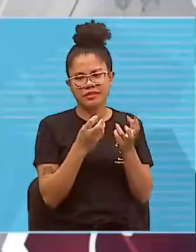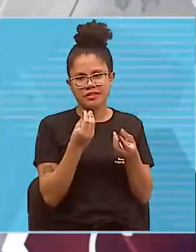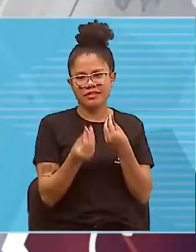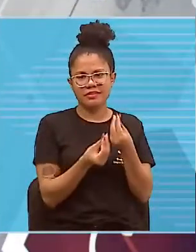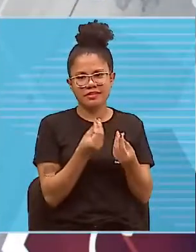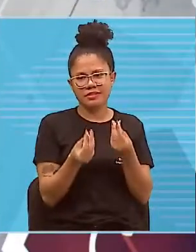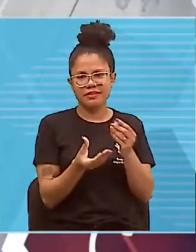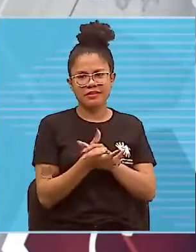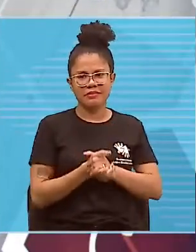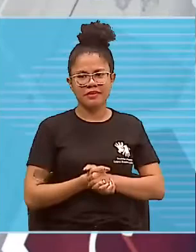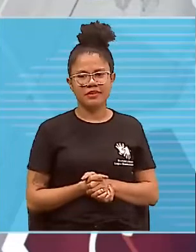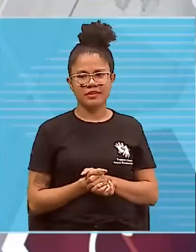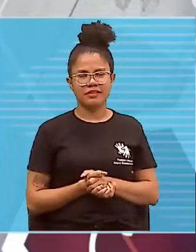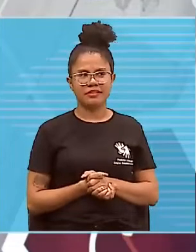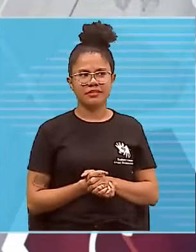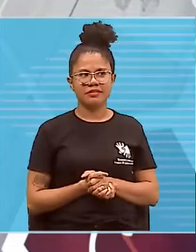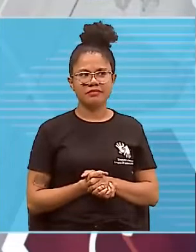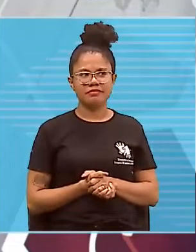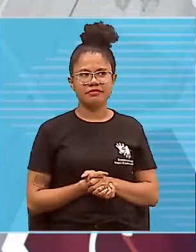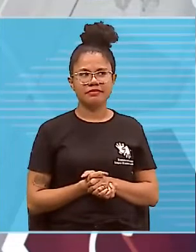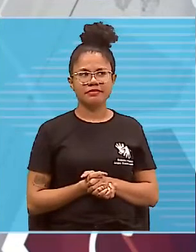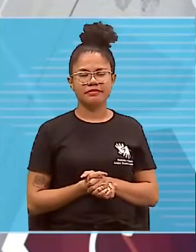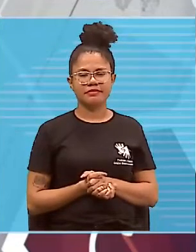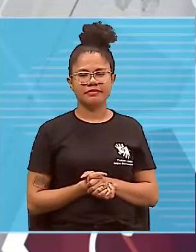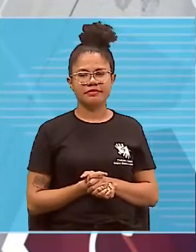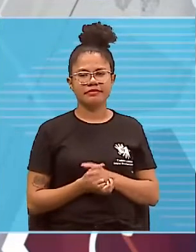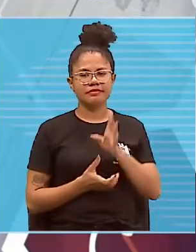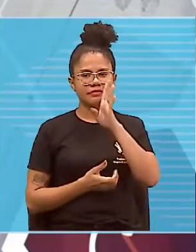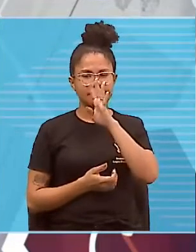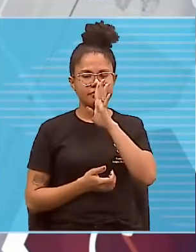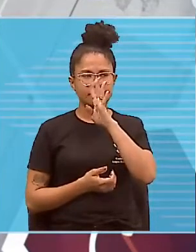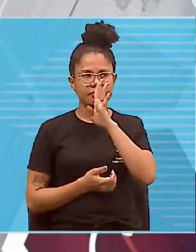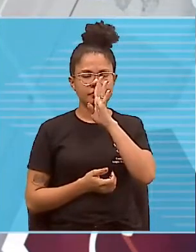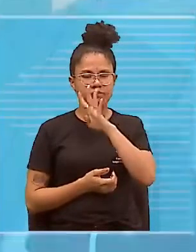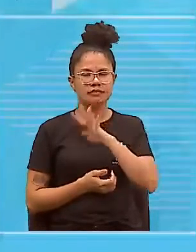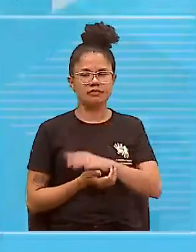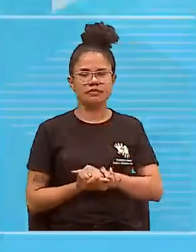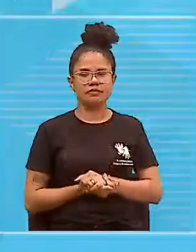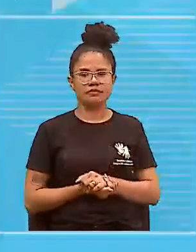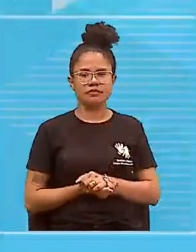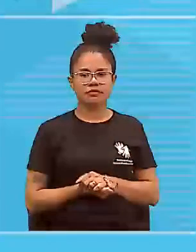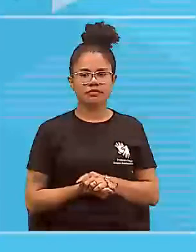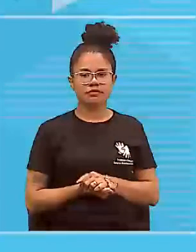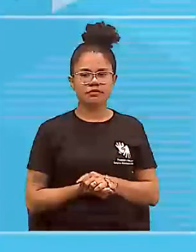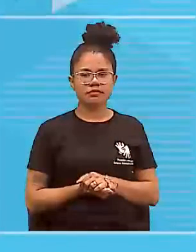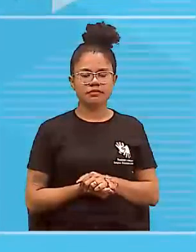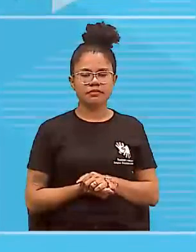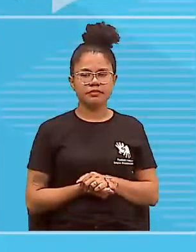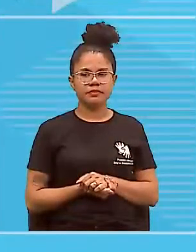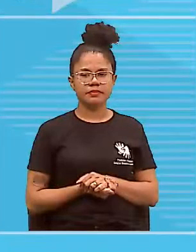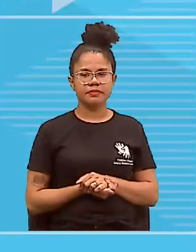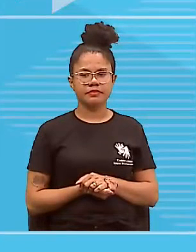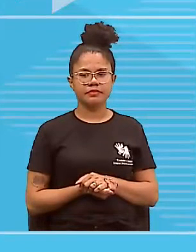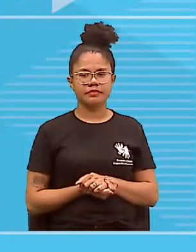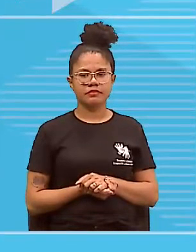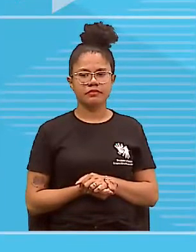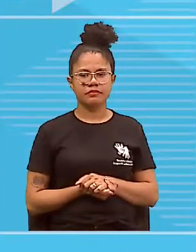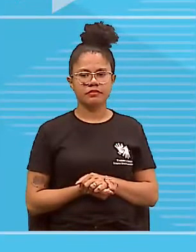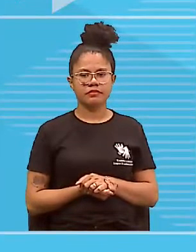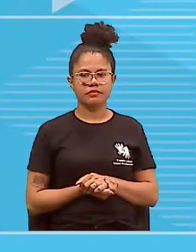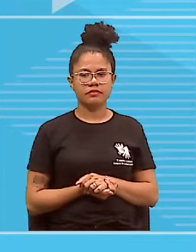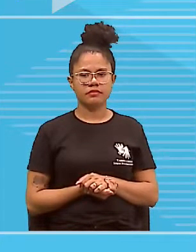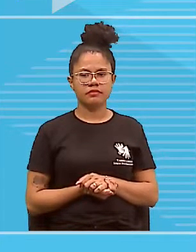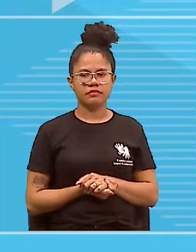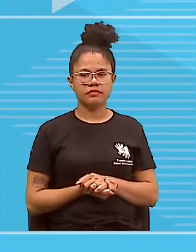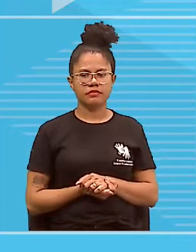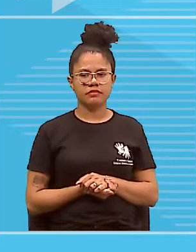do Newton era grande né então galerinha a teoria de Christian higns que era a teoria